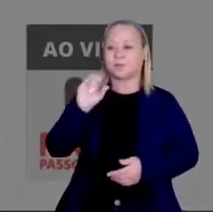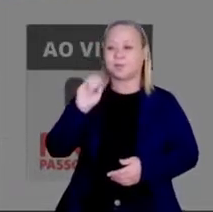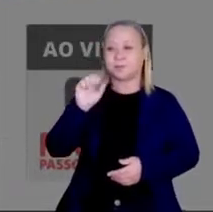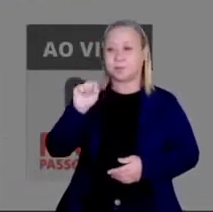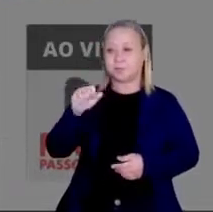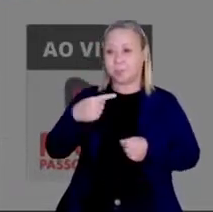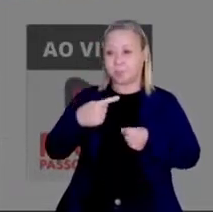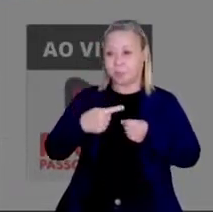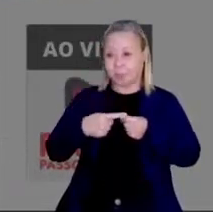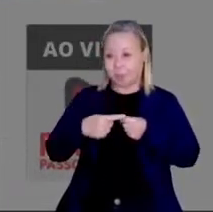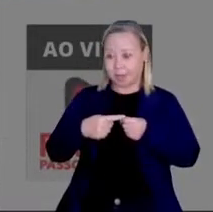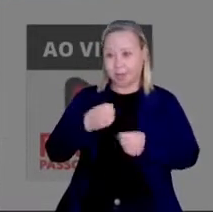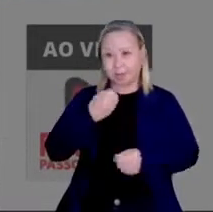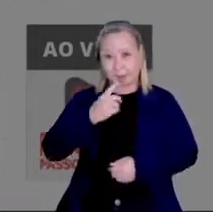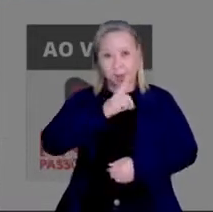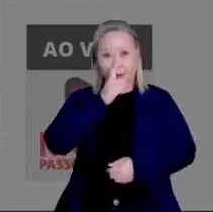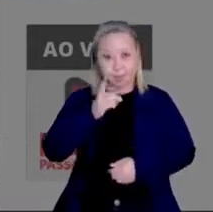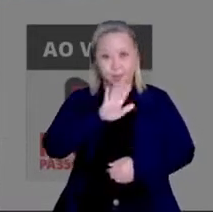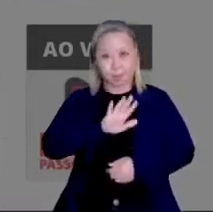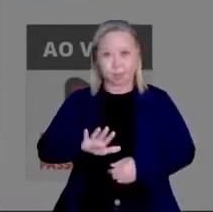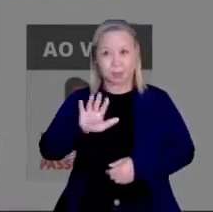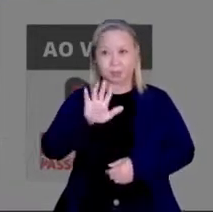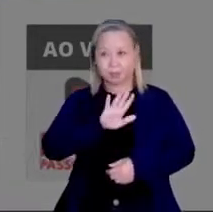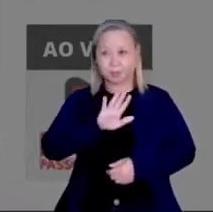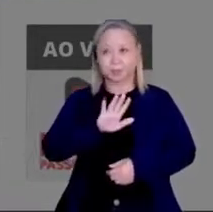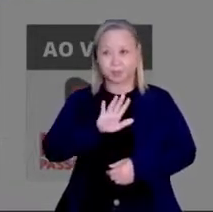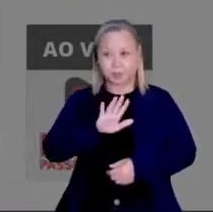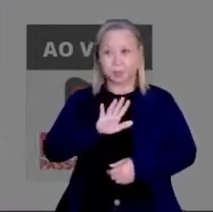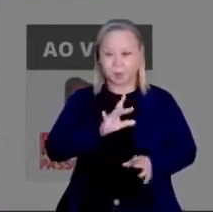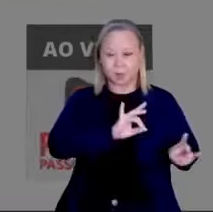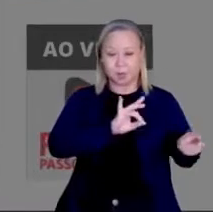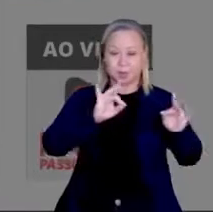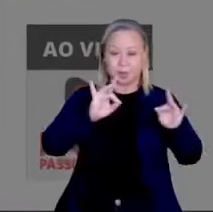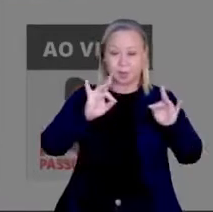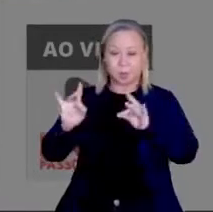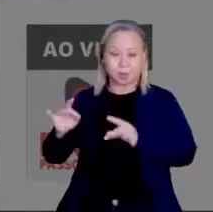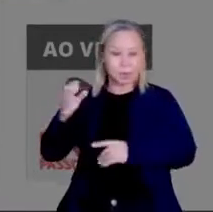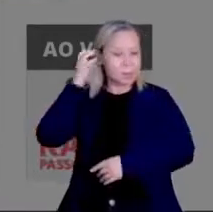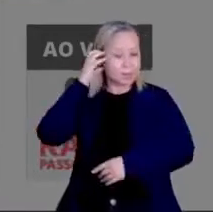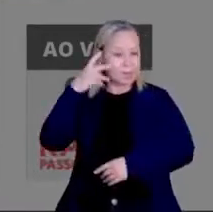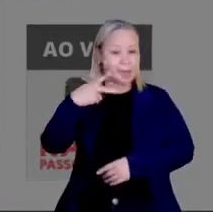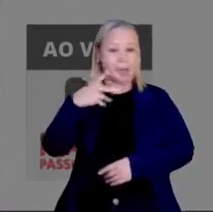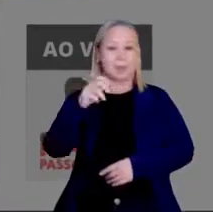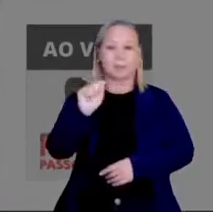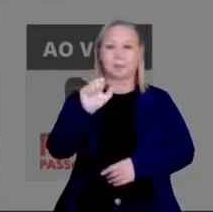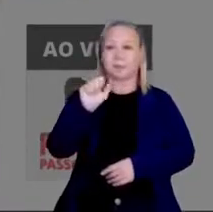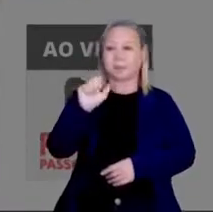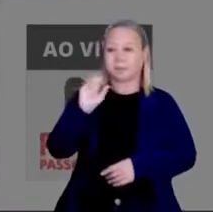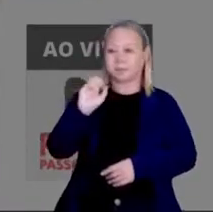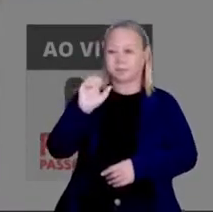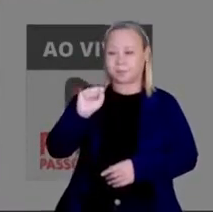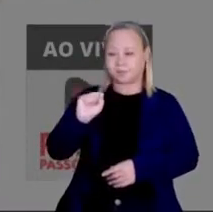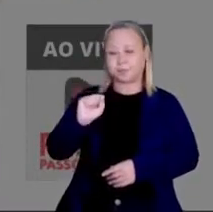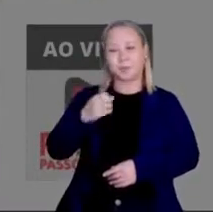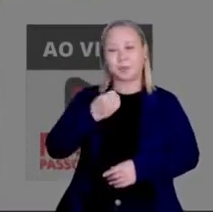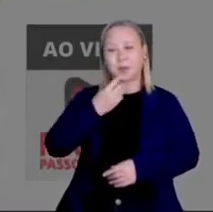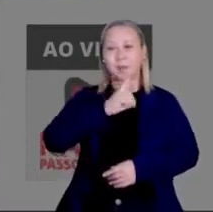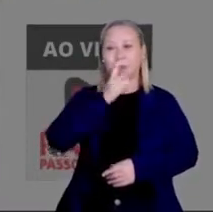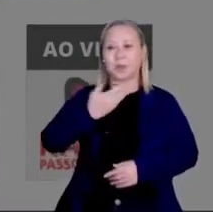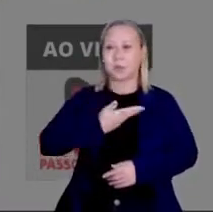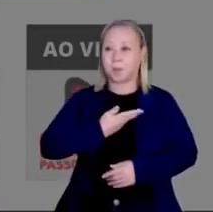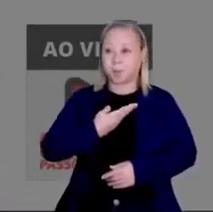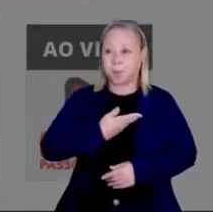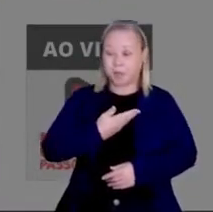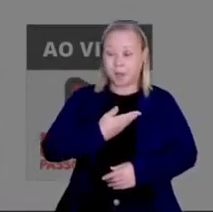Covid na cidade de Passos e na região. E também nesse momento de solidariedade, eu acho que era importante que o povo de Passos e você,